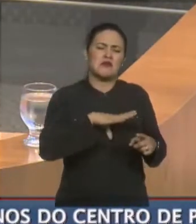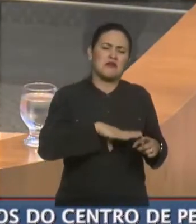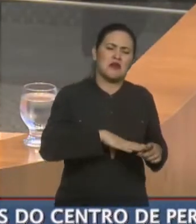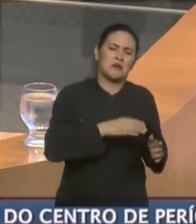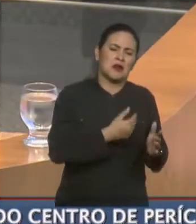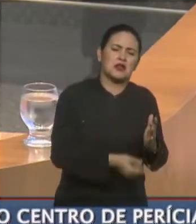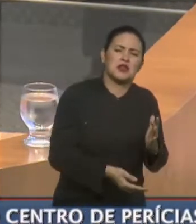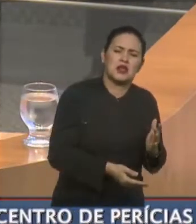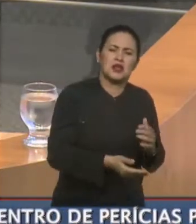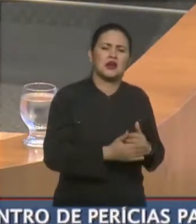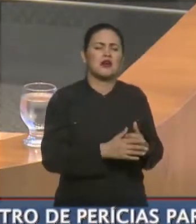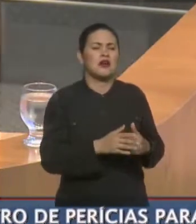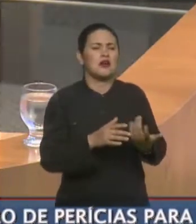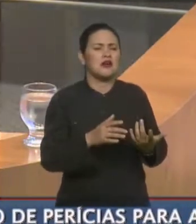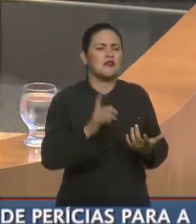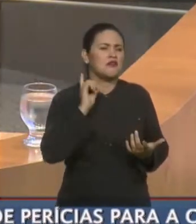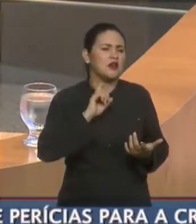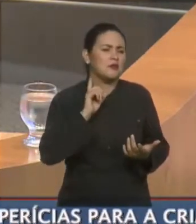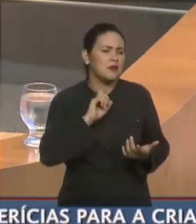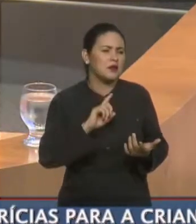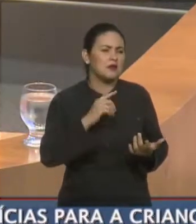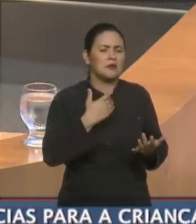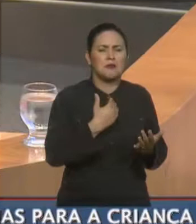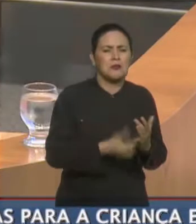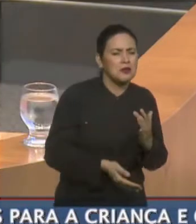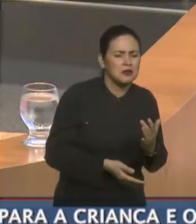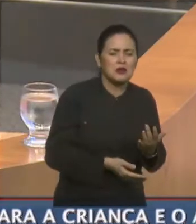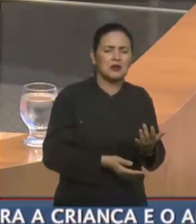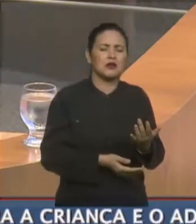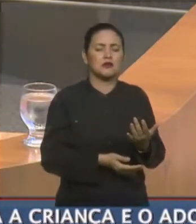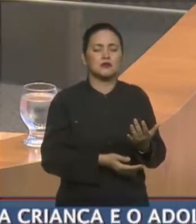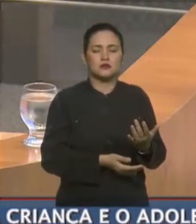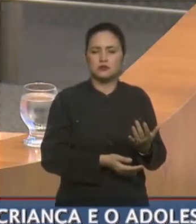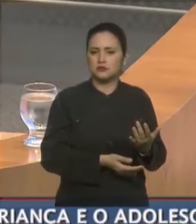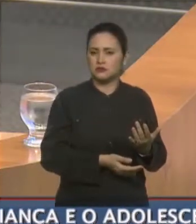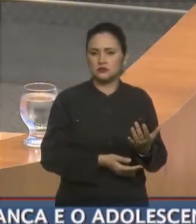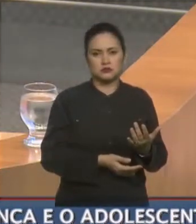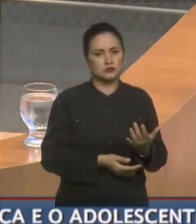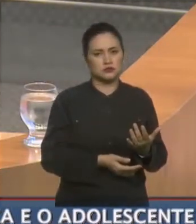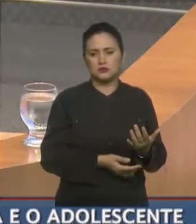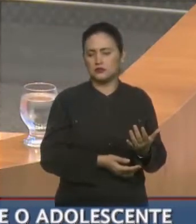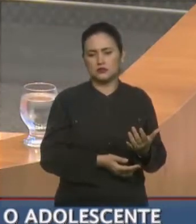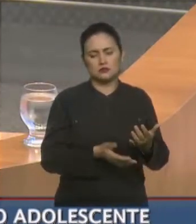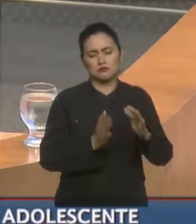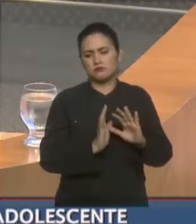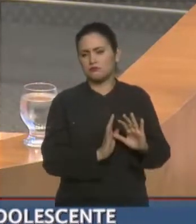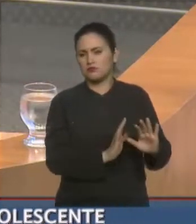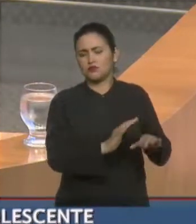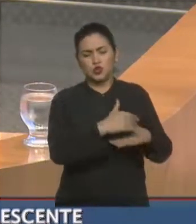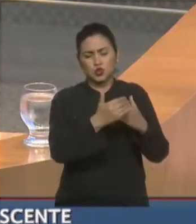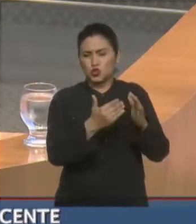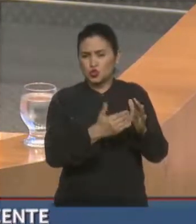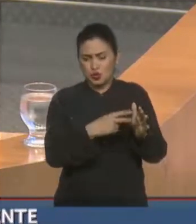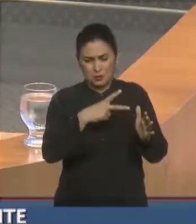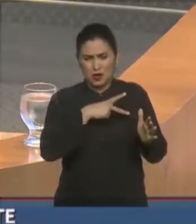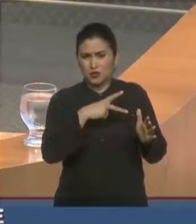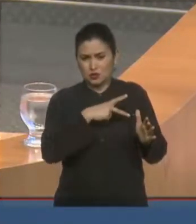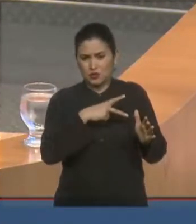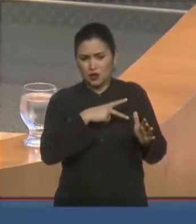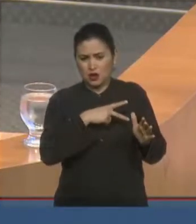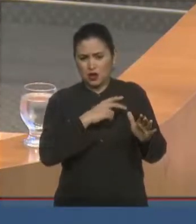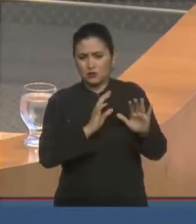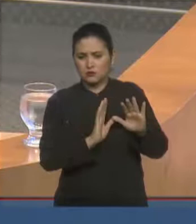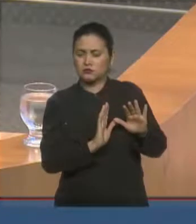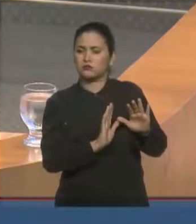deu de 8-0, não sei quem, Coronel Adair. Não importa. Naquela hora, tudo isso, e nós estamos brincando aqui, para